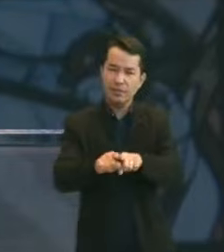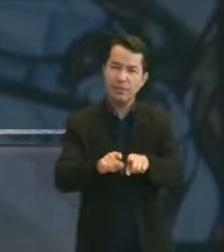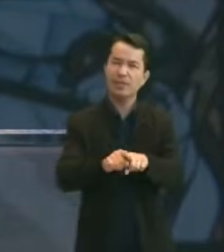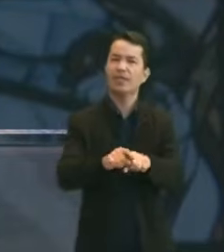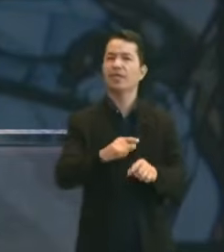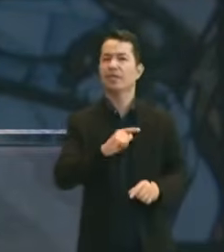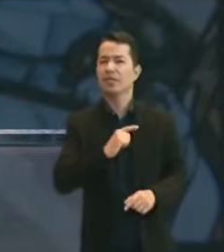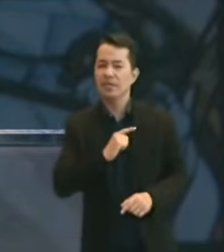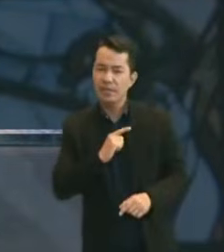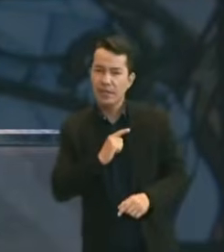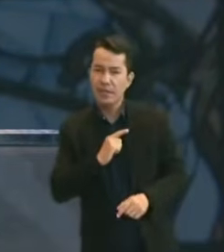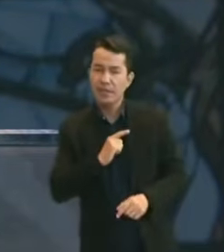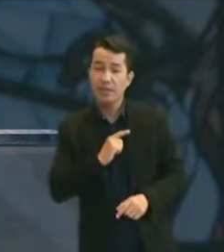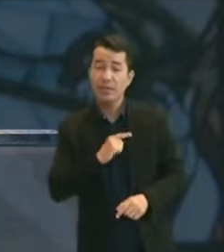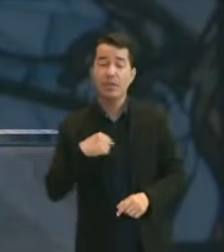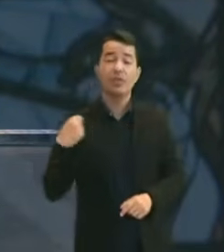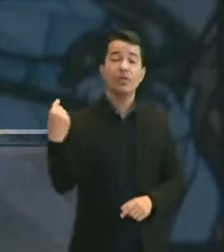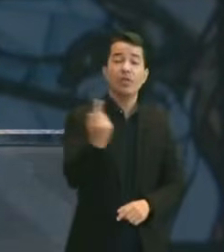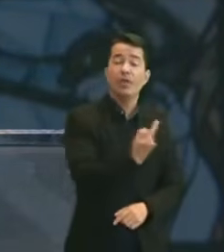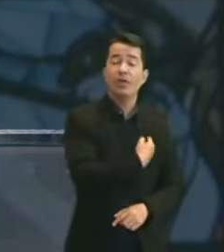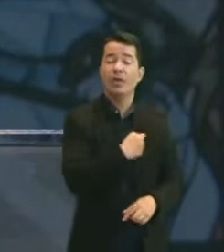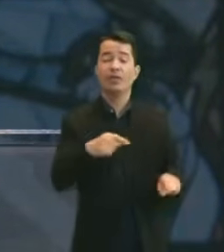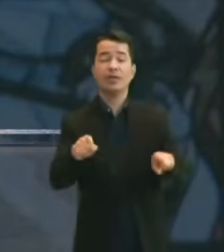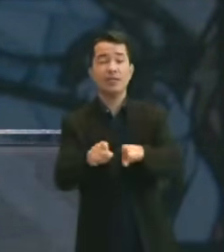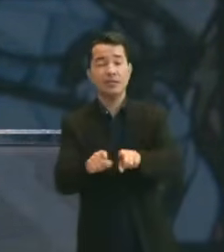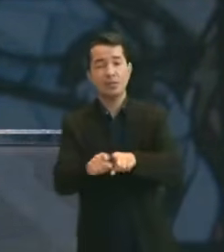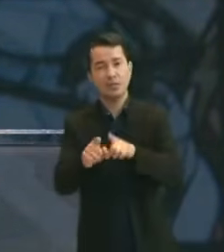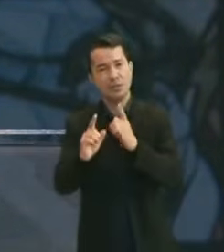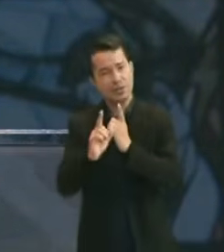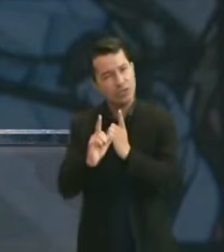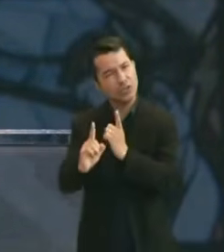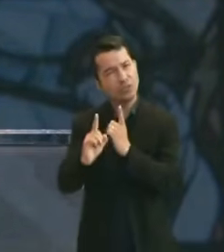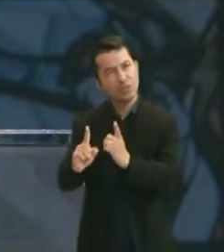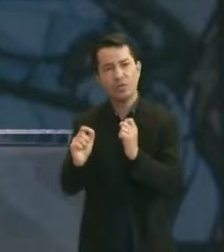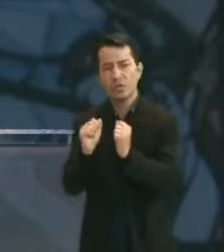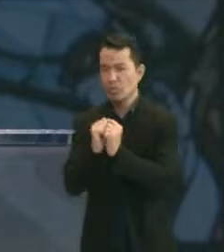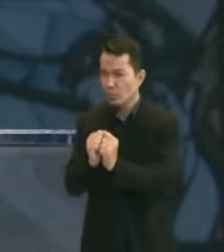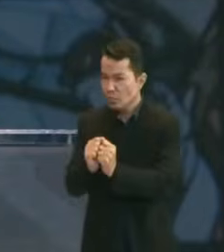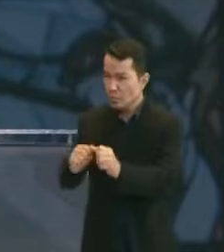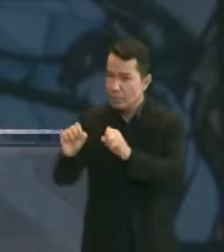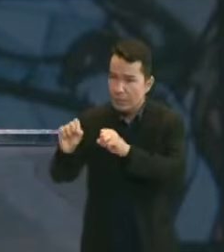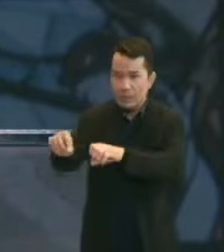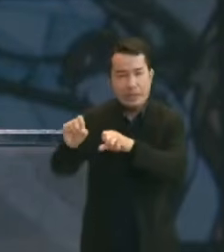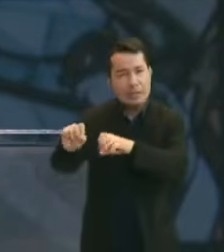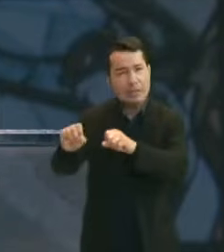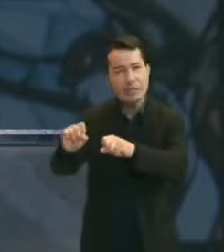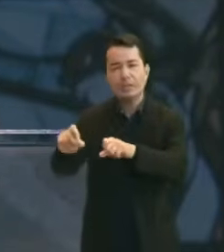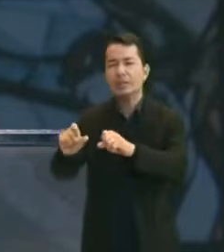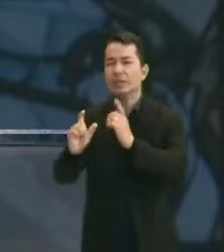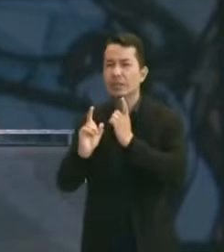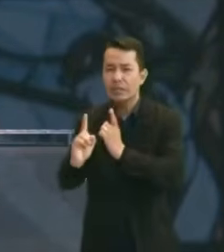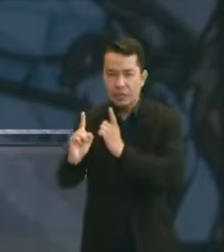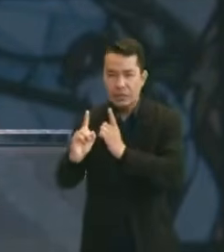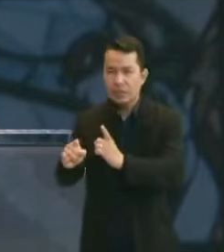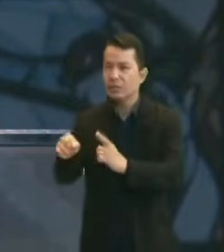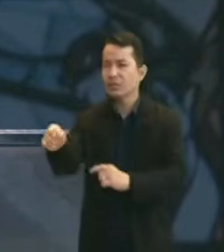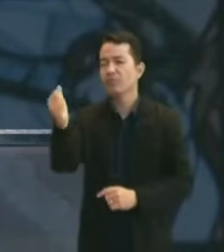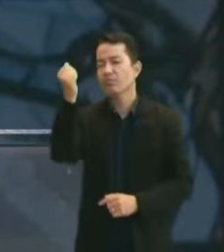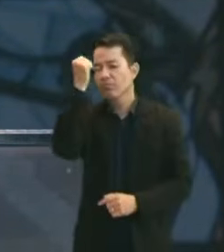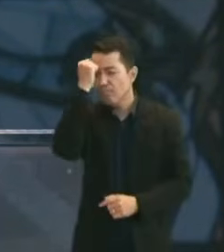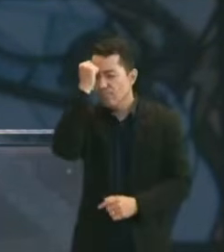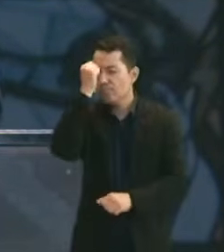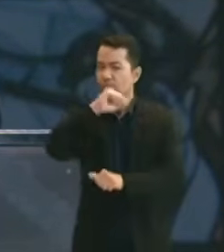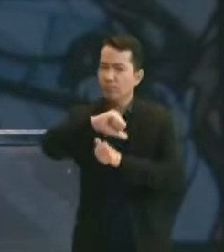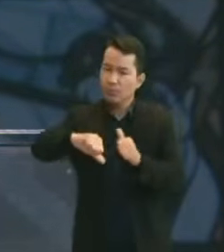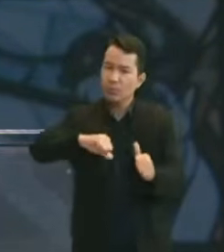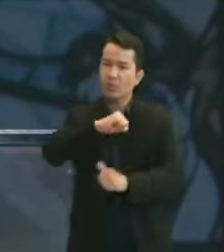pibcuritiba.org.br/Jesus, e nós oferecemos essa caminhada do discipulado. Eles tiveram experiências tremendas com Deus, experimentaram a conversão em